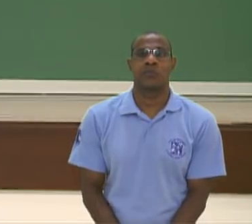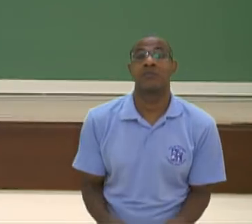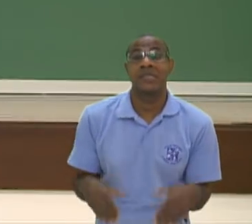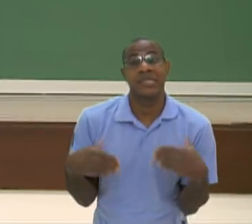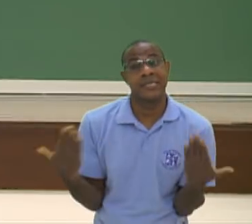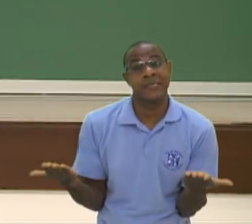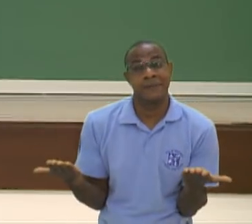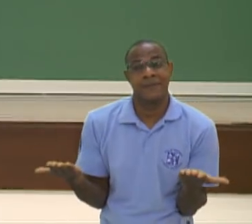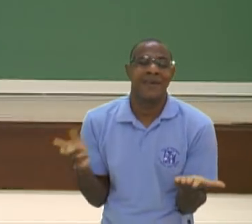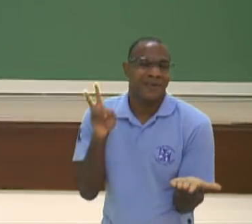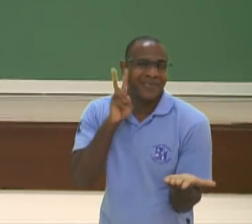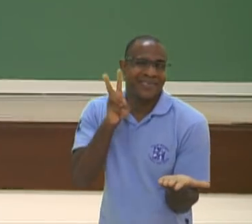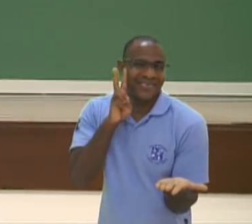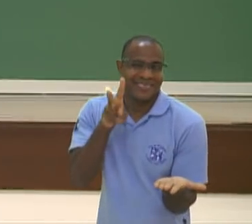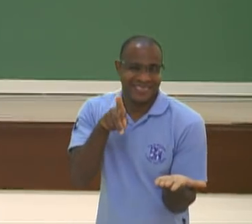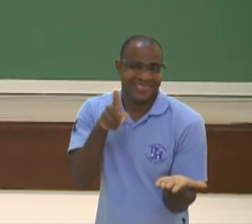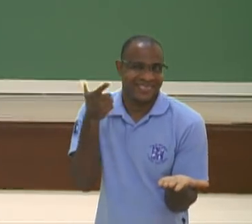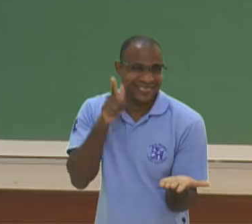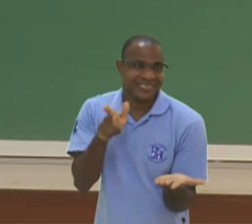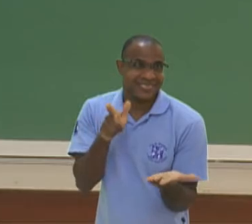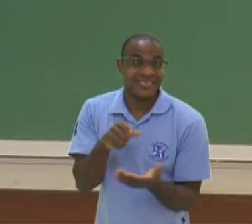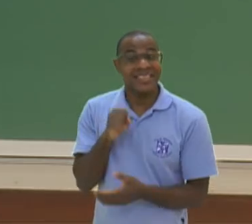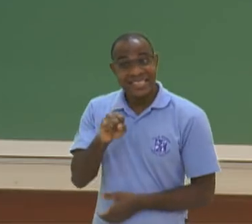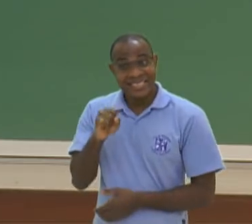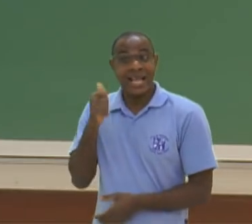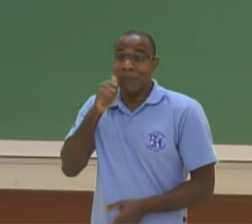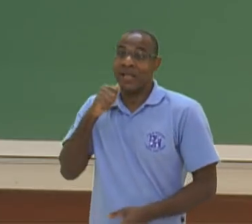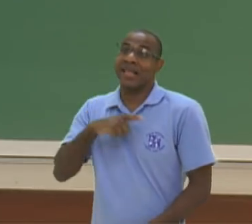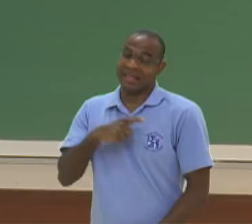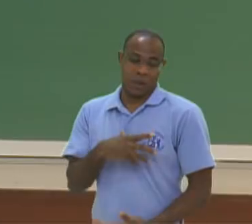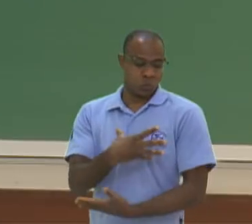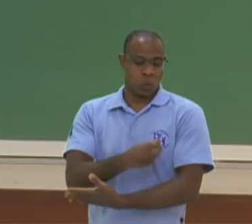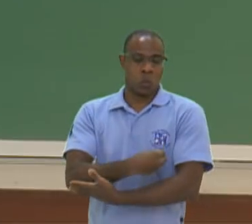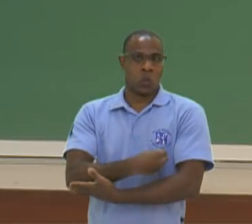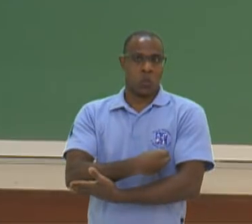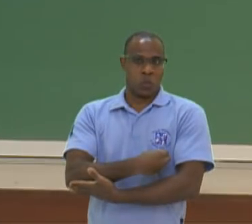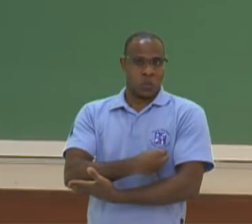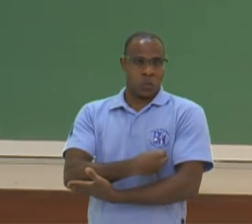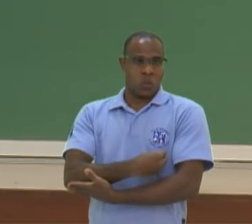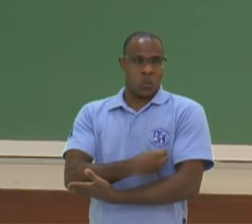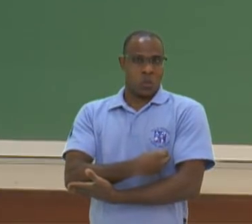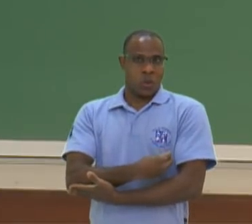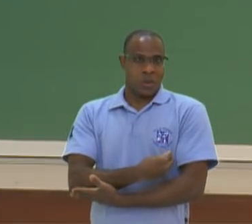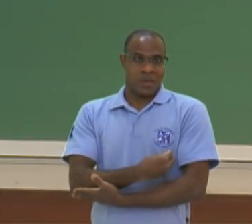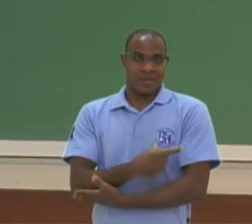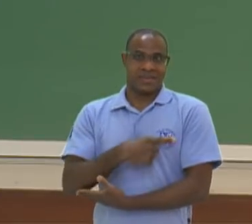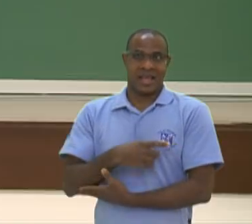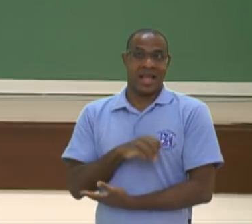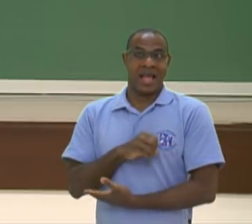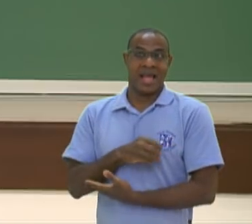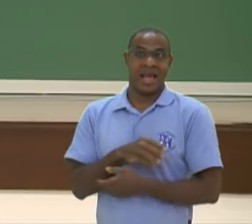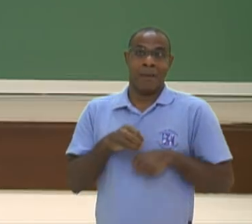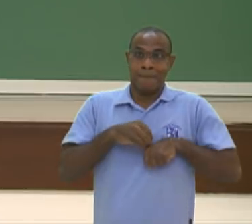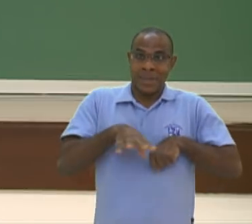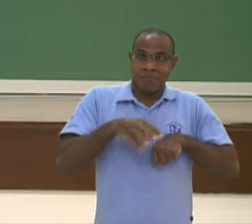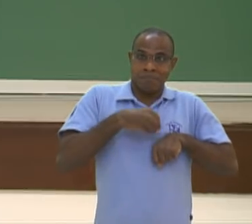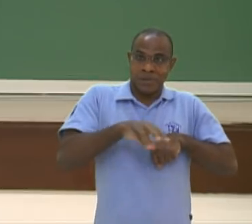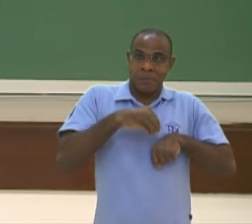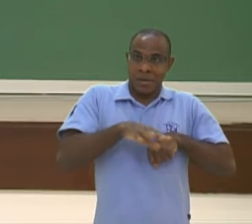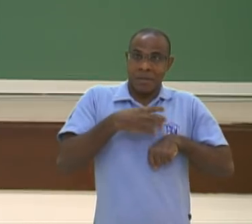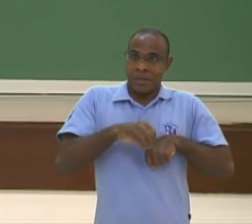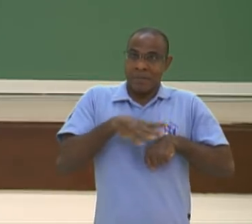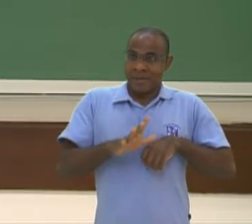E aí, conseguiu lembrar? Se a mulher está amamentando, se ela está liberando essa secreção tão importante que é o